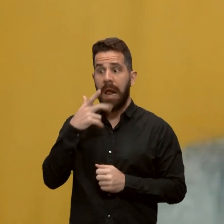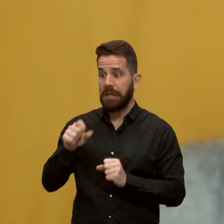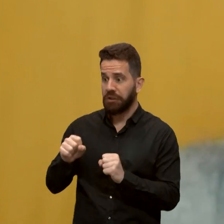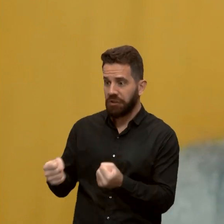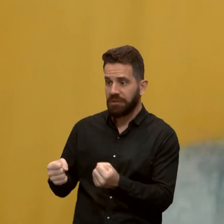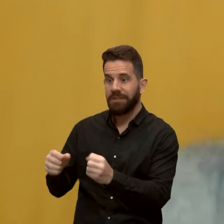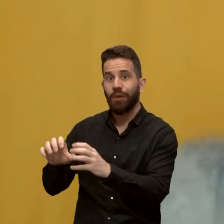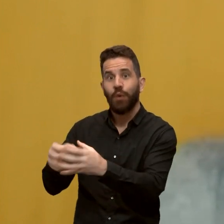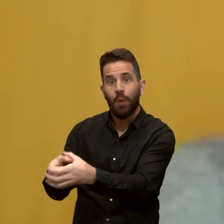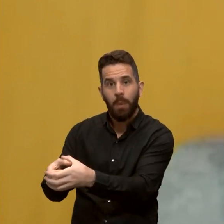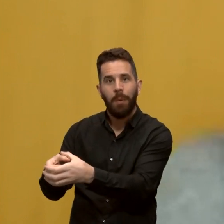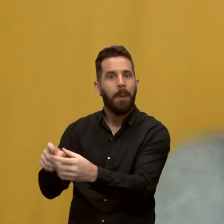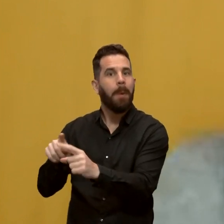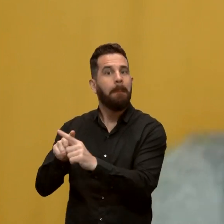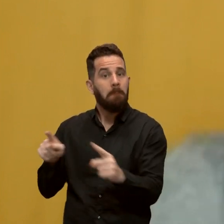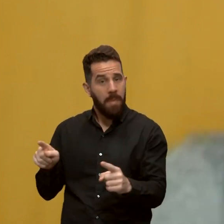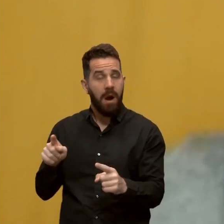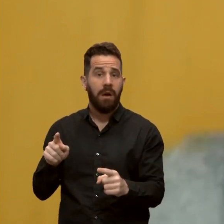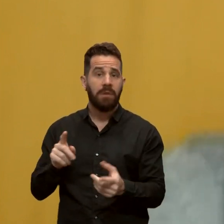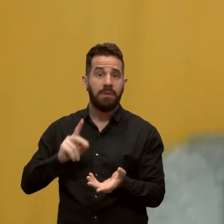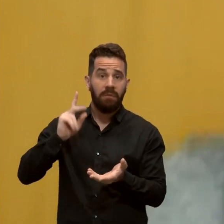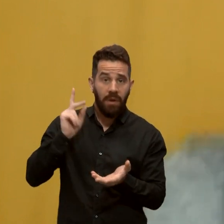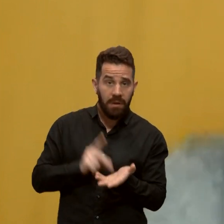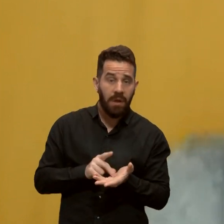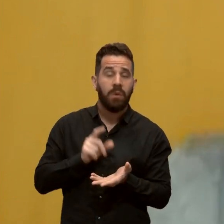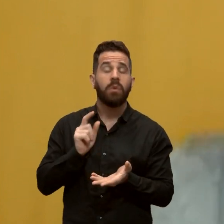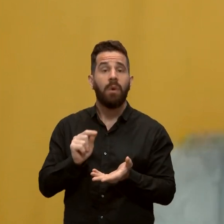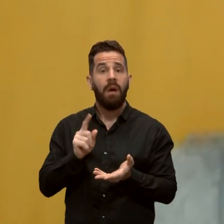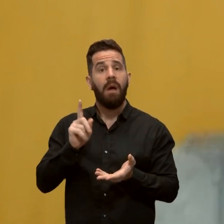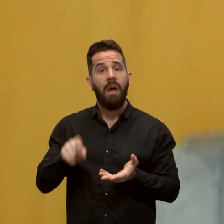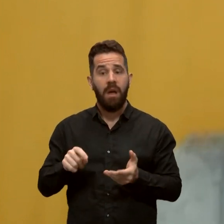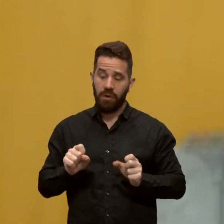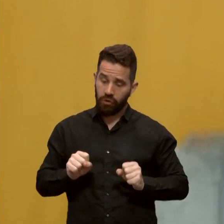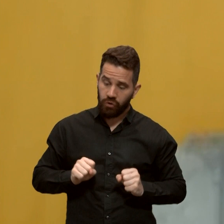específico, mas o caminho é de reconhecimento de uma